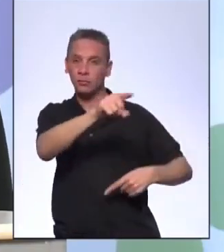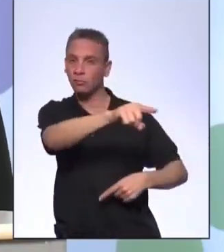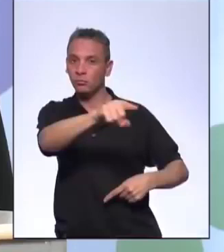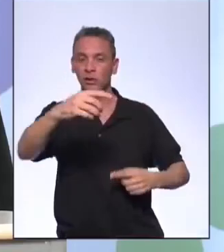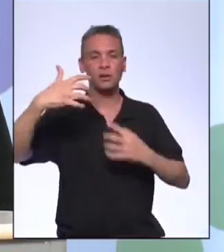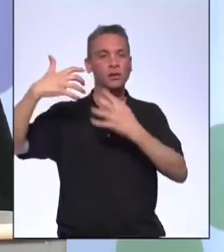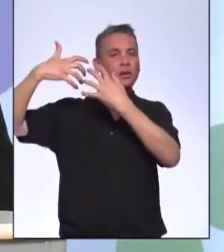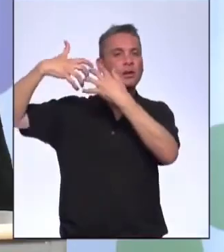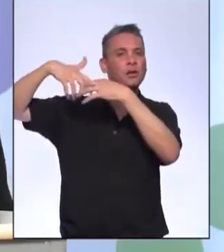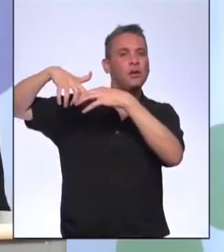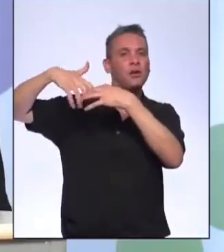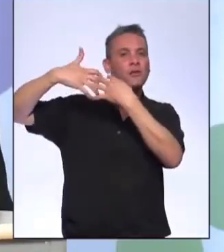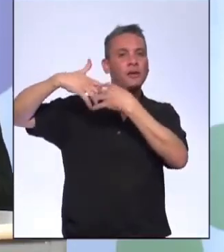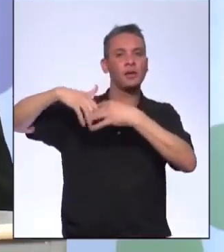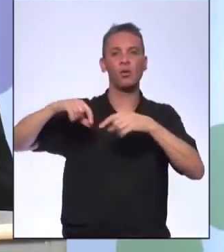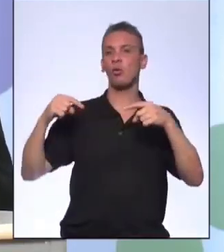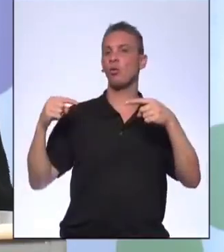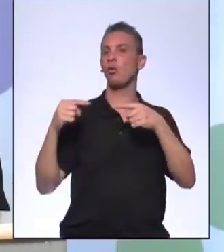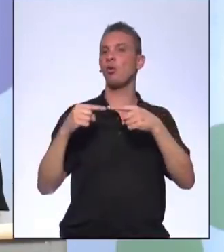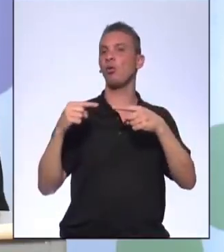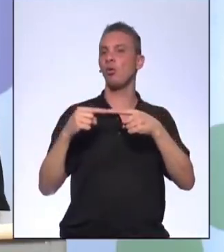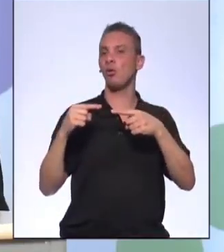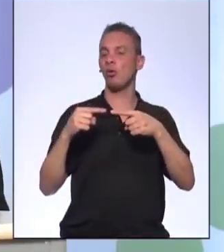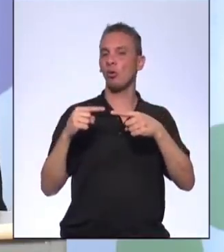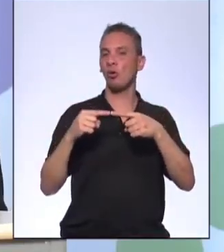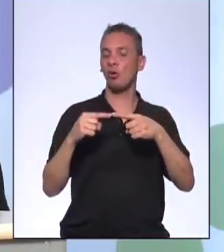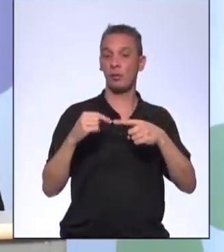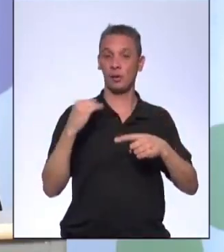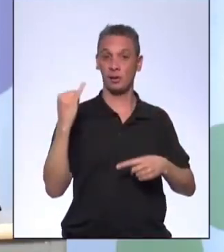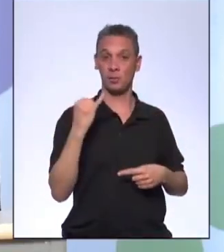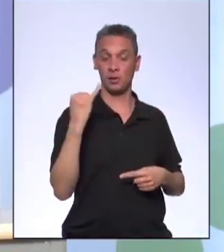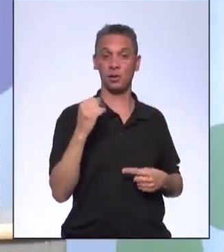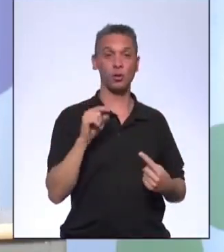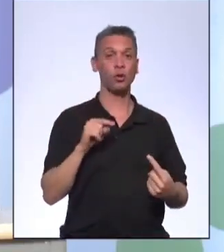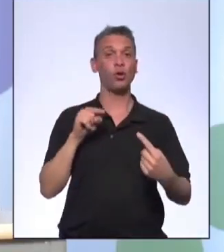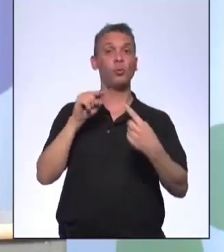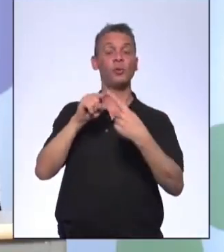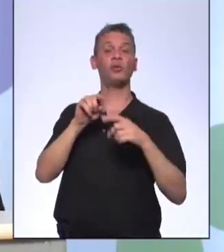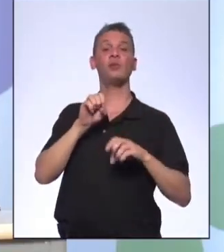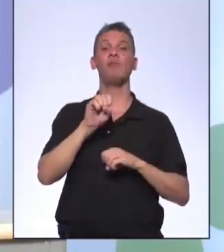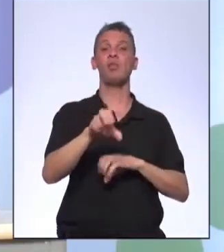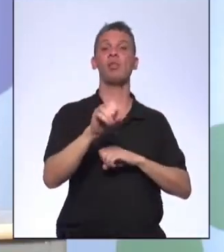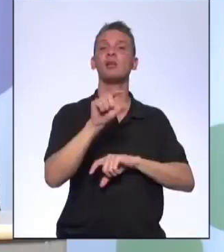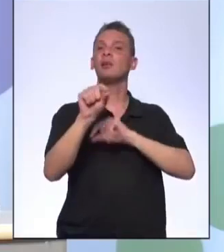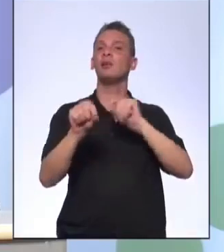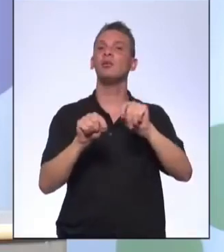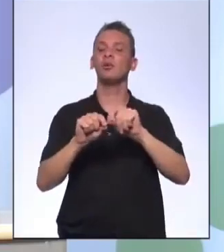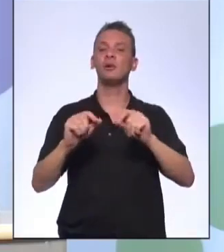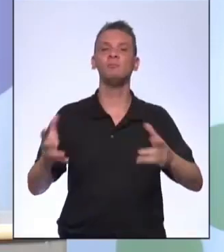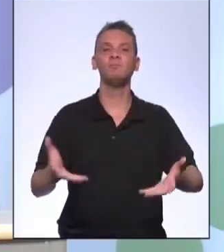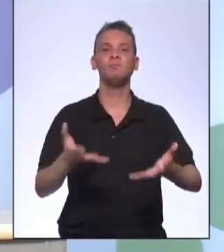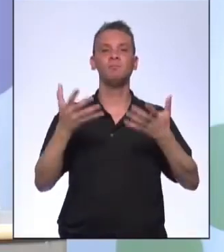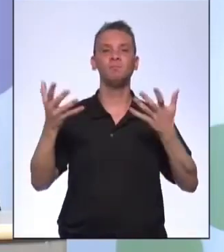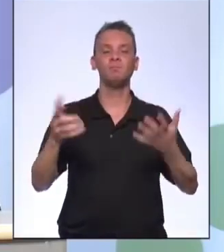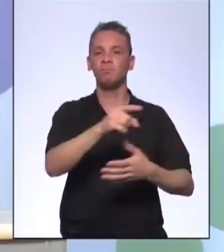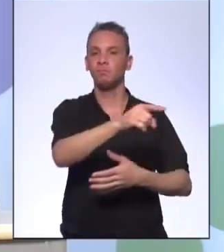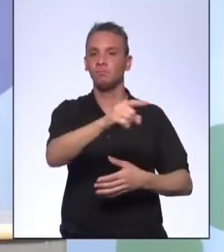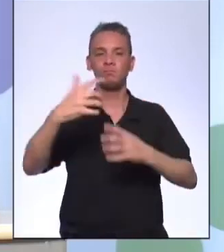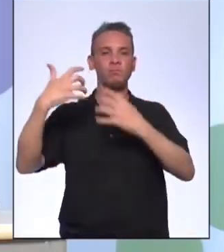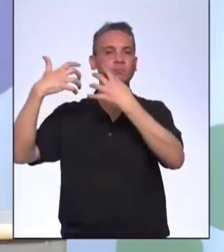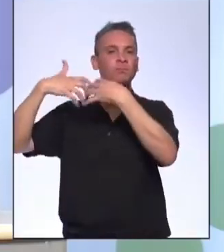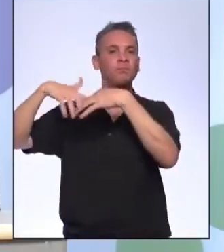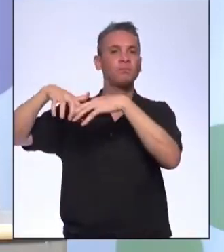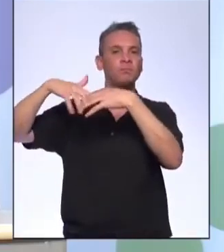faz parte do currículo, dentro de uma dimensão de que um dos objetivos da educação é promover uma reflexão e